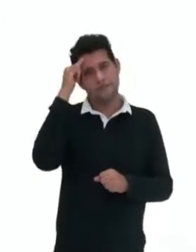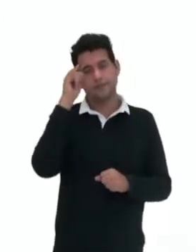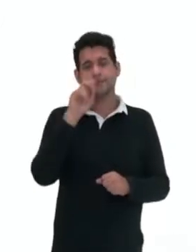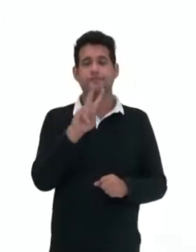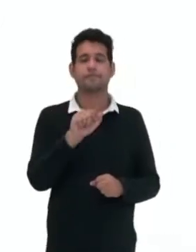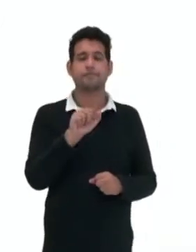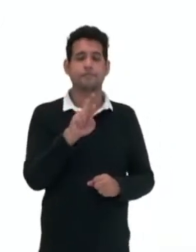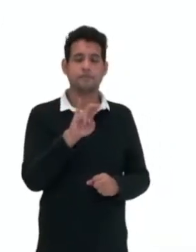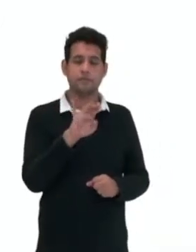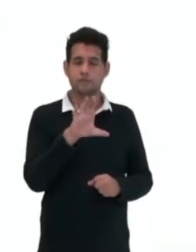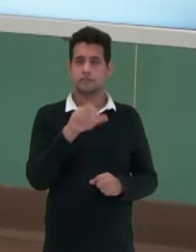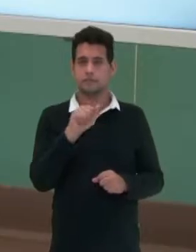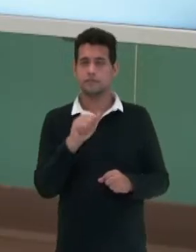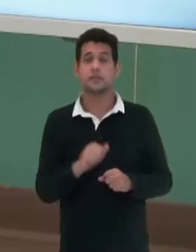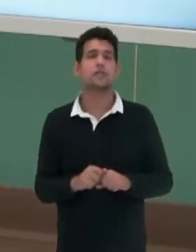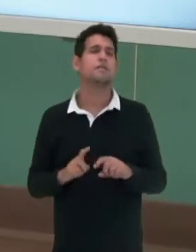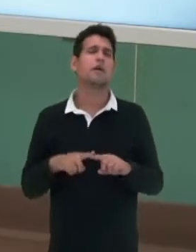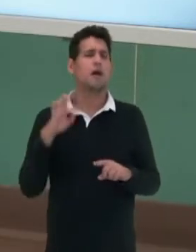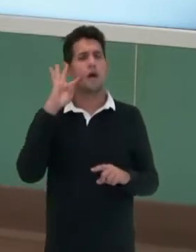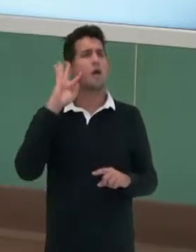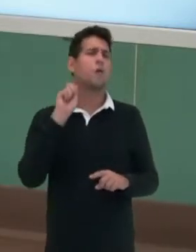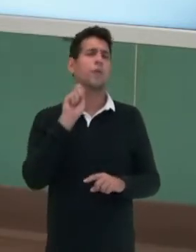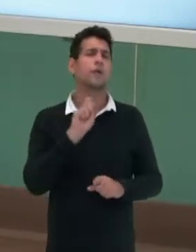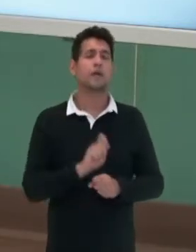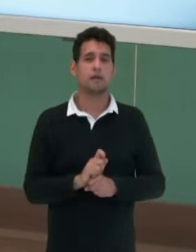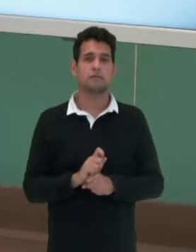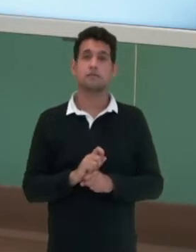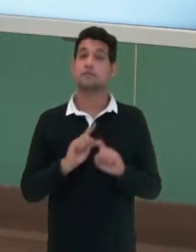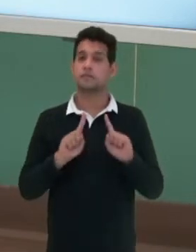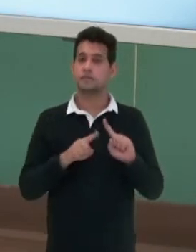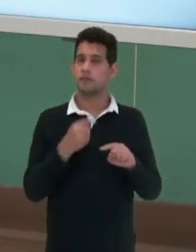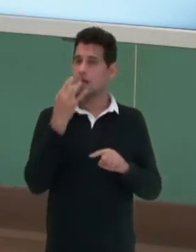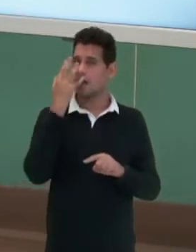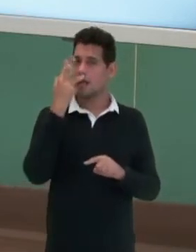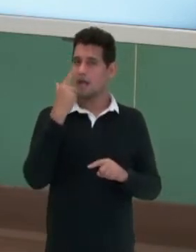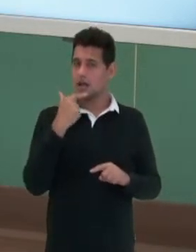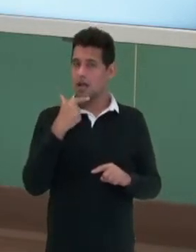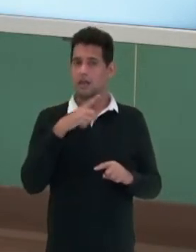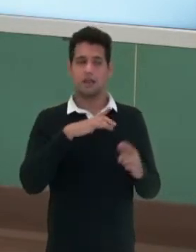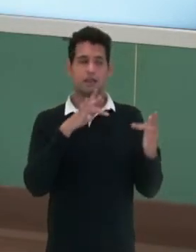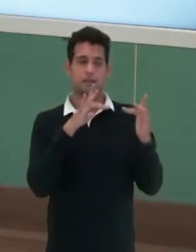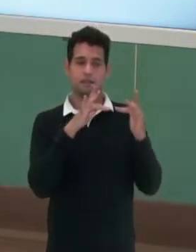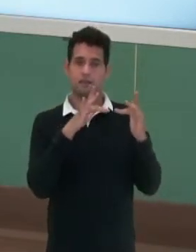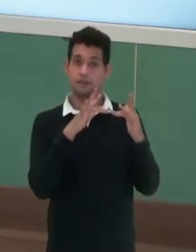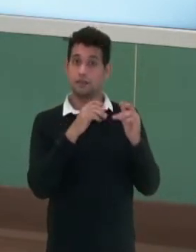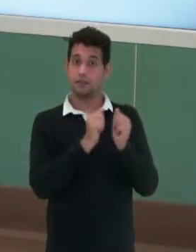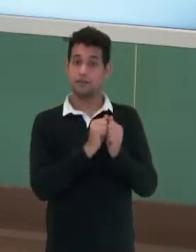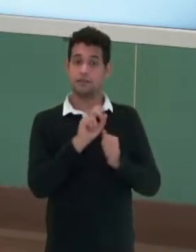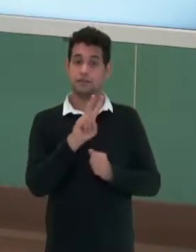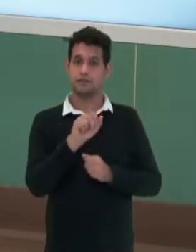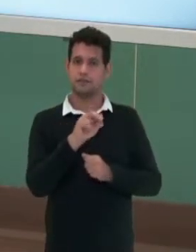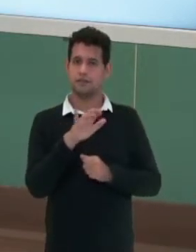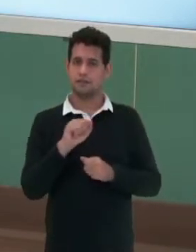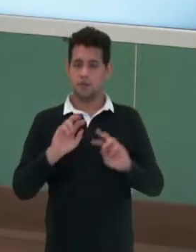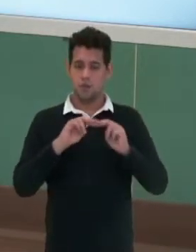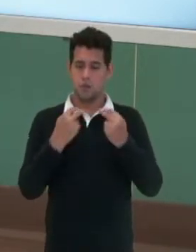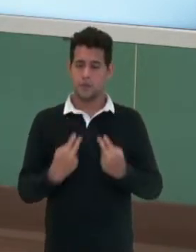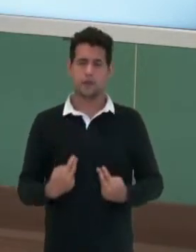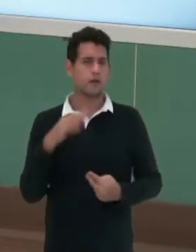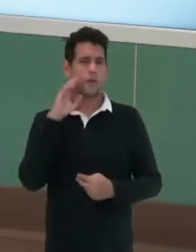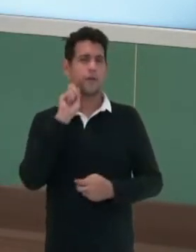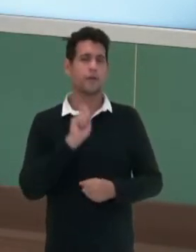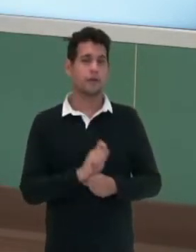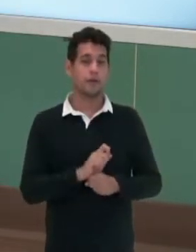bovina, na criança. E aí o que ele fez? Quando a criança teve contato com a varíola humana, ele